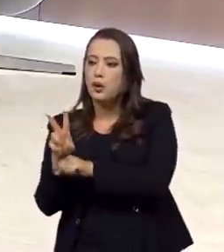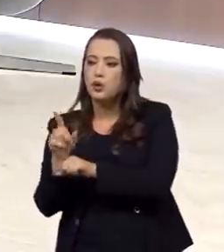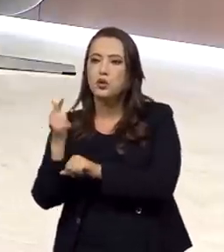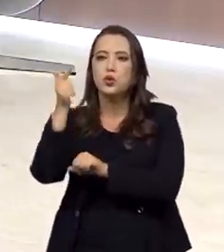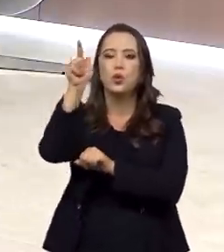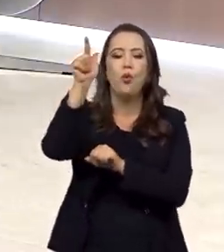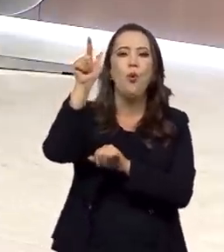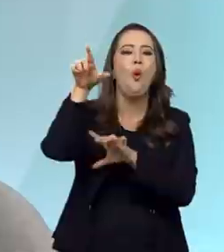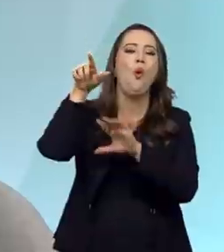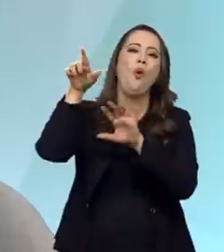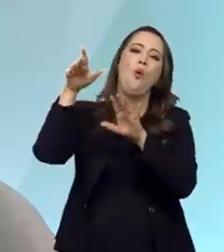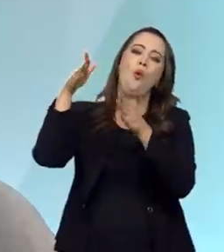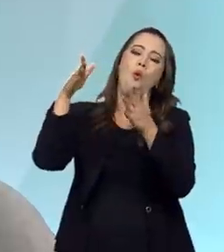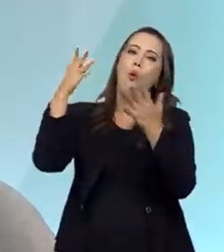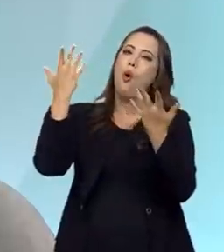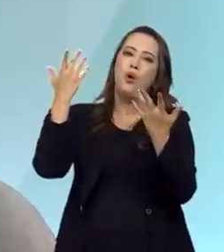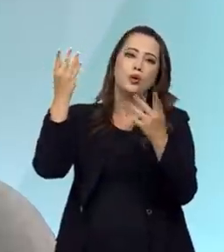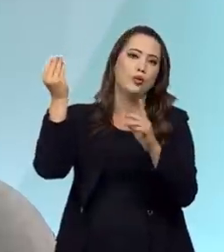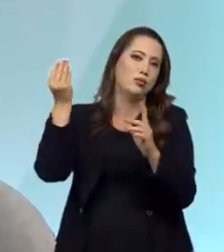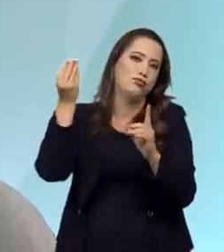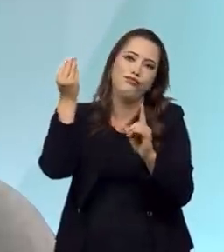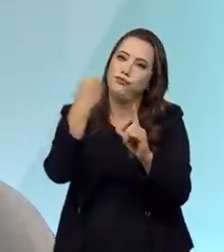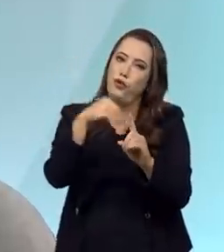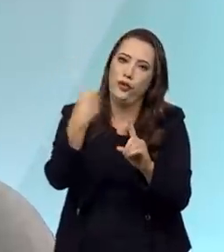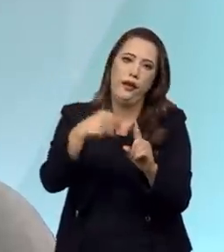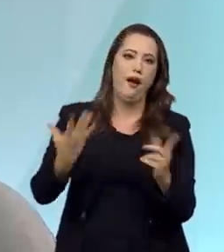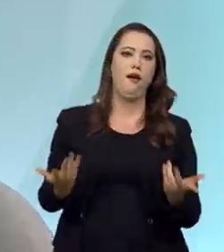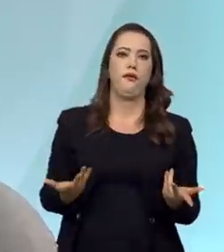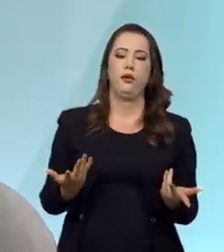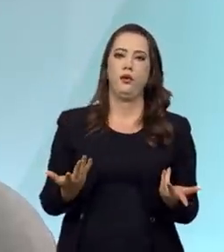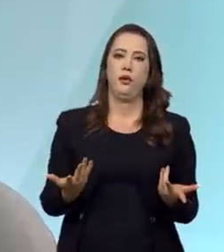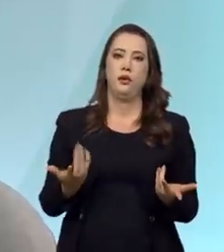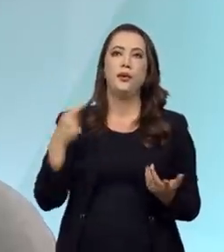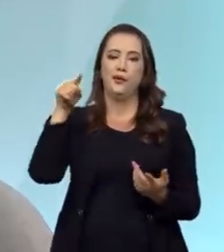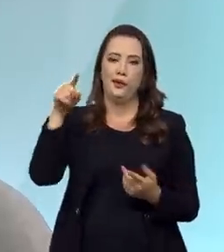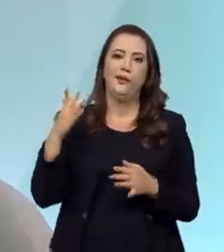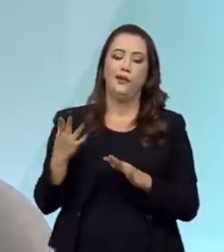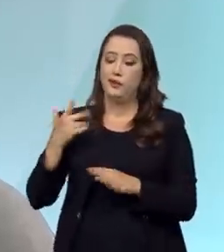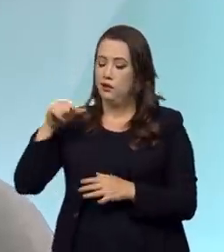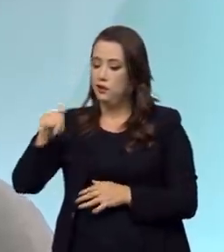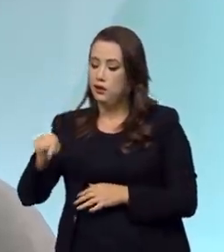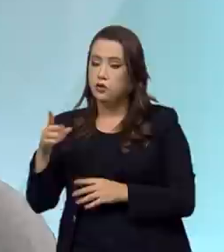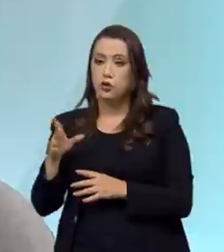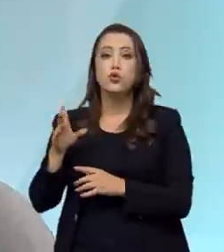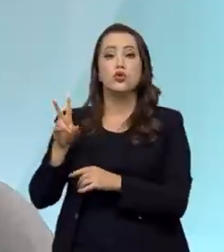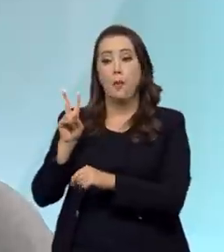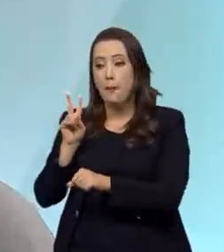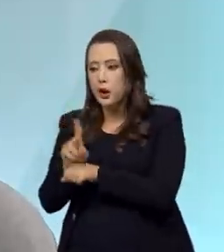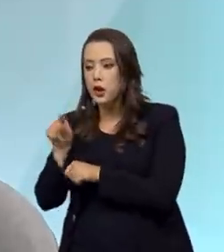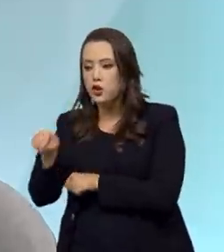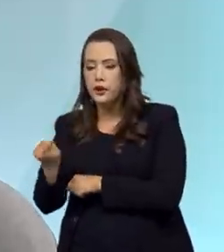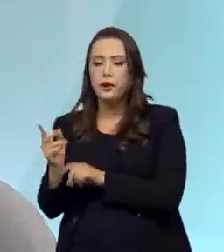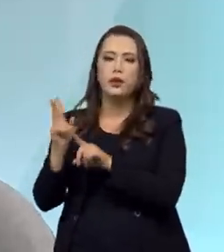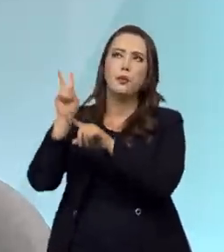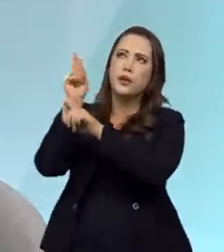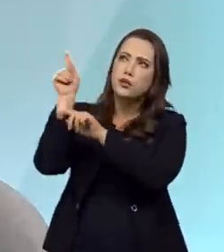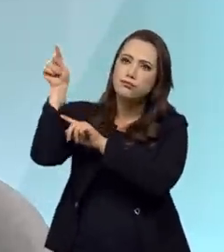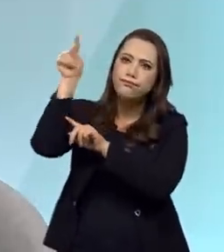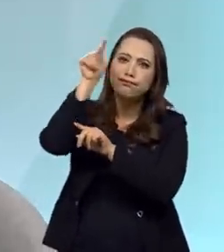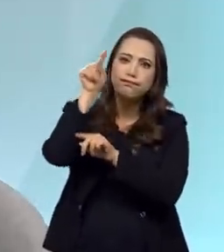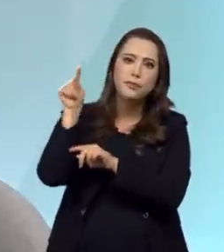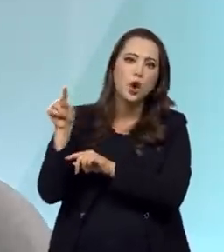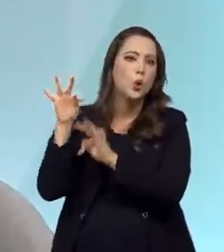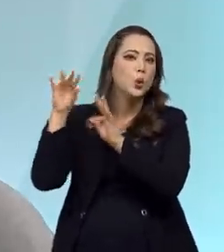especialmente os mais vulneráveis possam ser atendidas por esse acordo e trazer assim uma uma diferenciação em relação